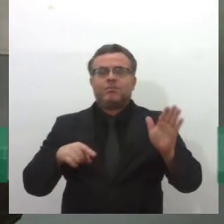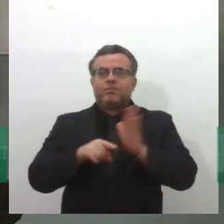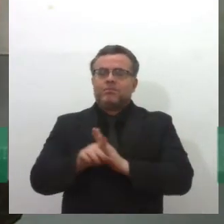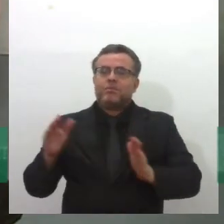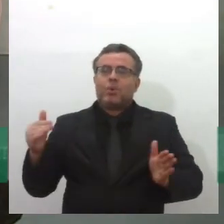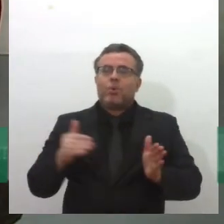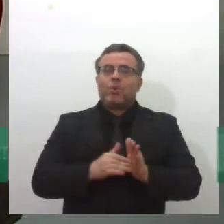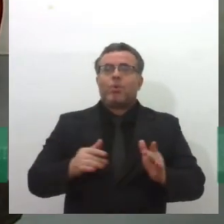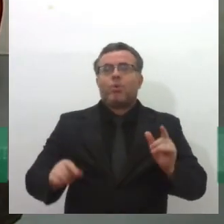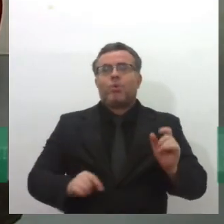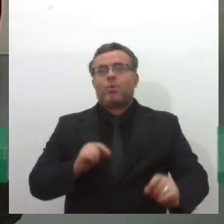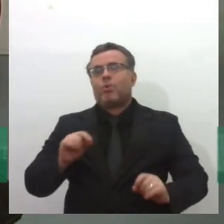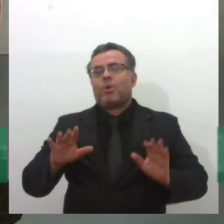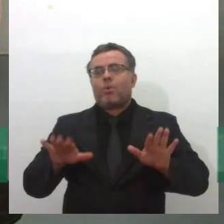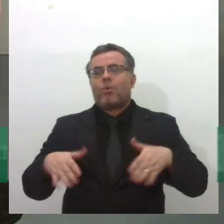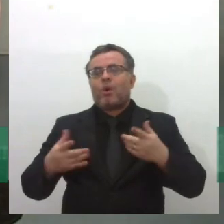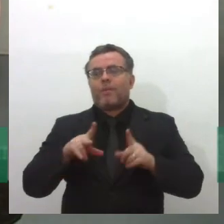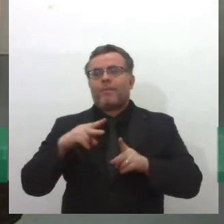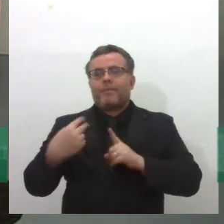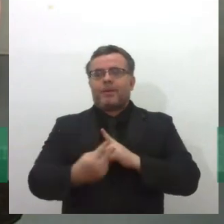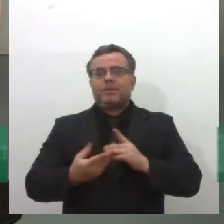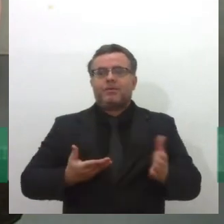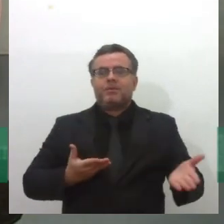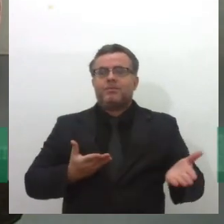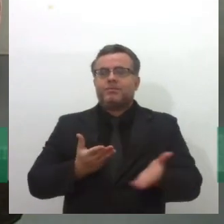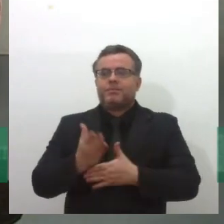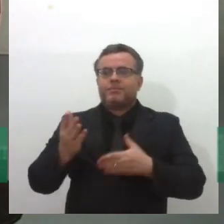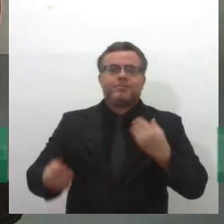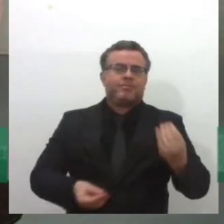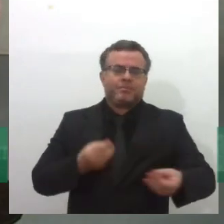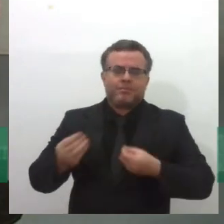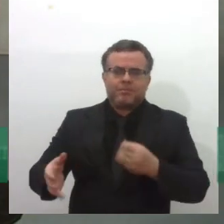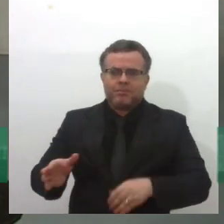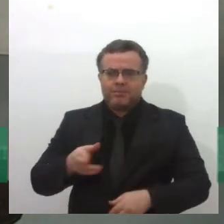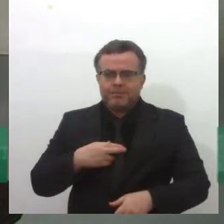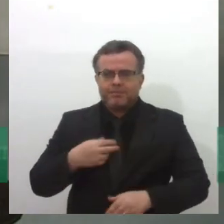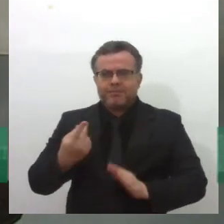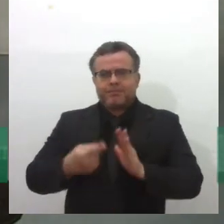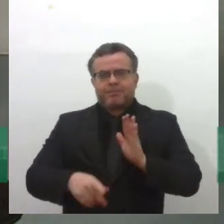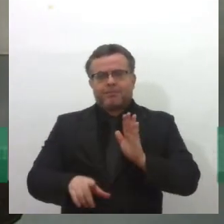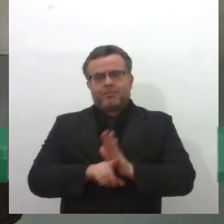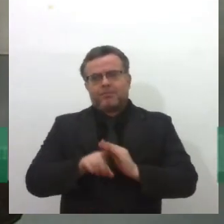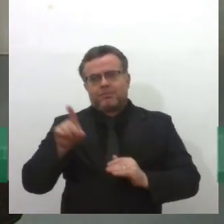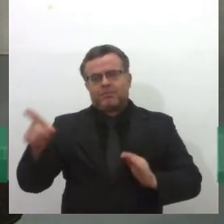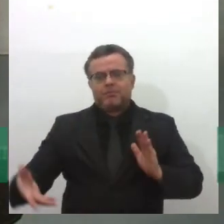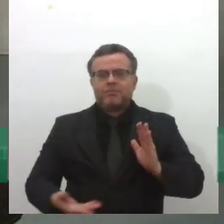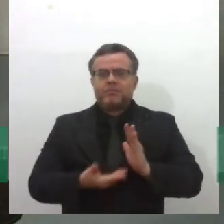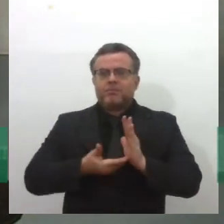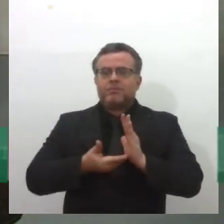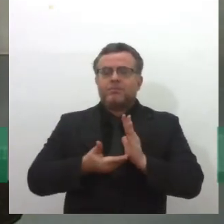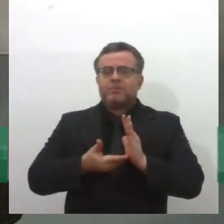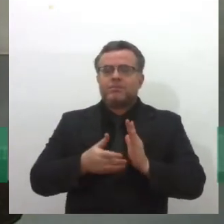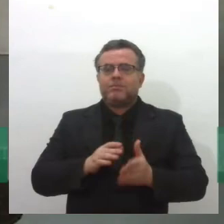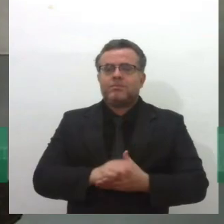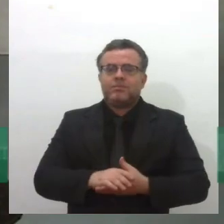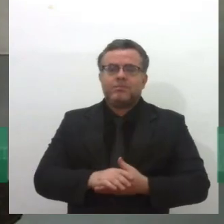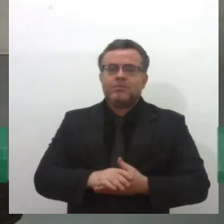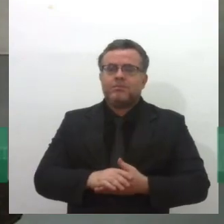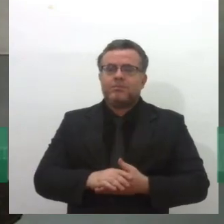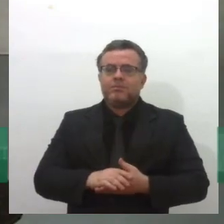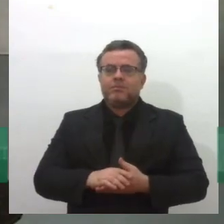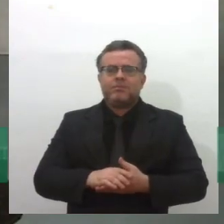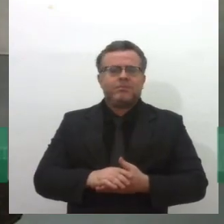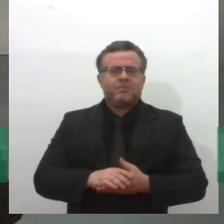qual é a perspectiva aí de aprovação do projeto na Câmara dos Deputados? O projeto foi